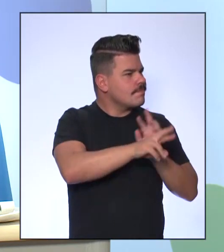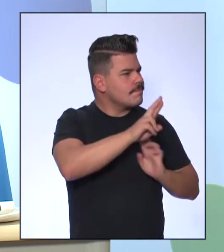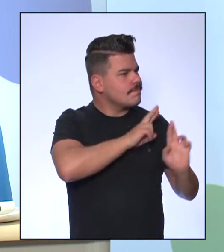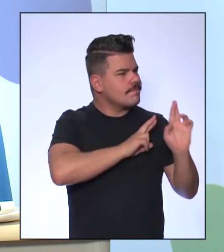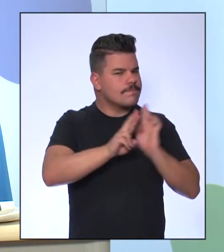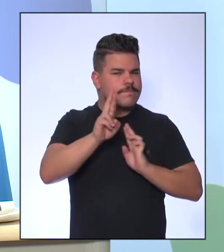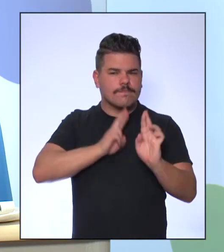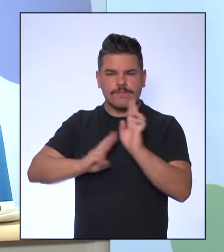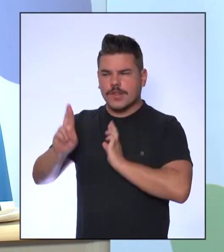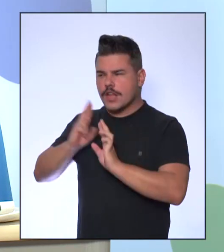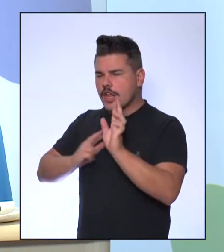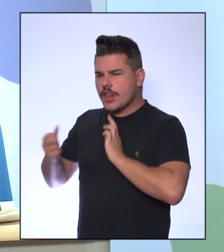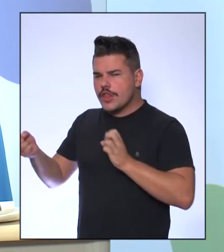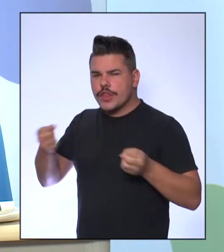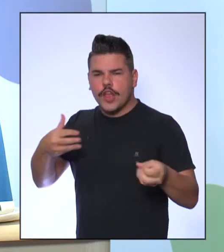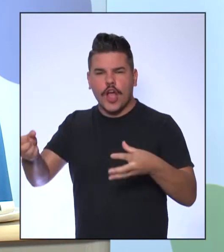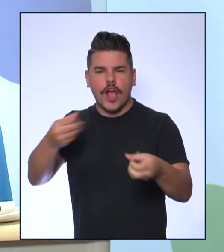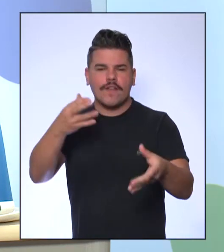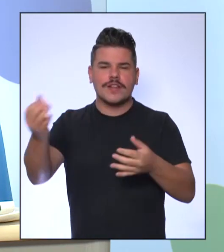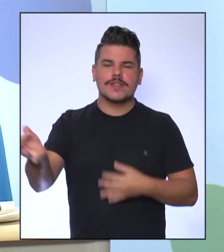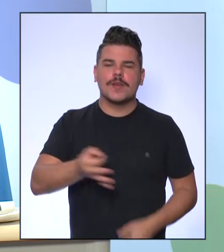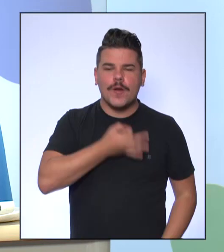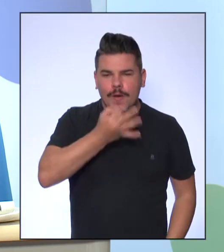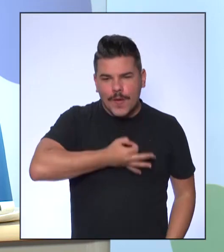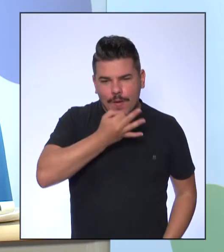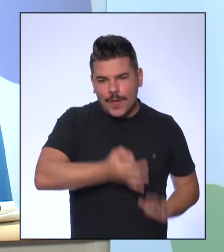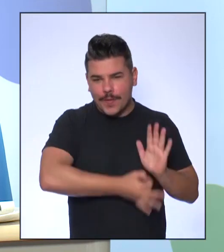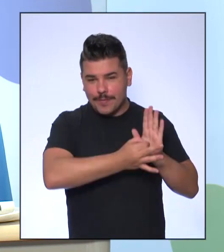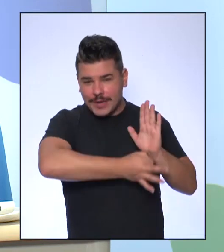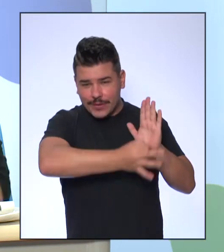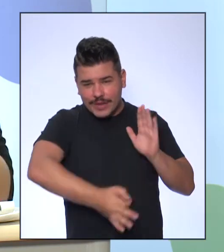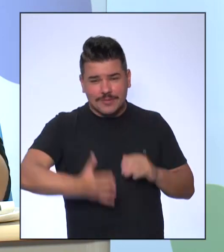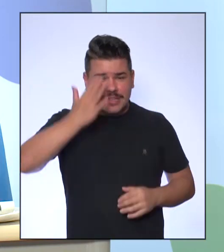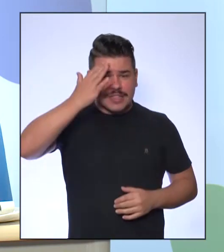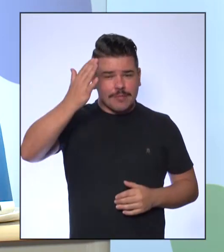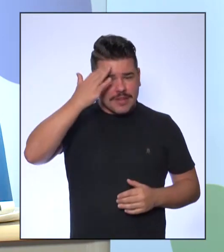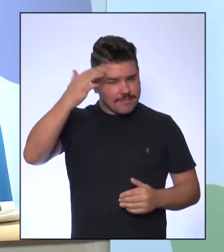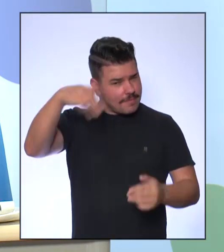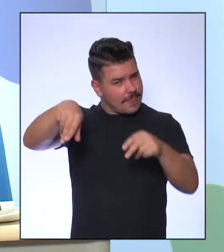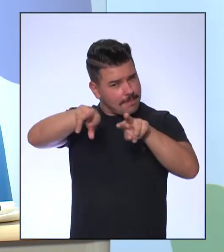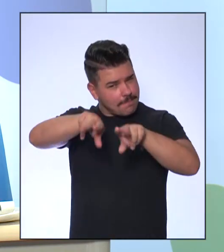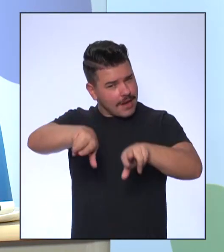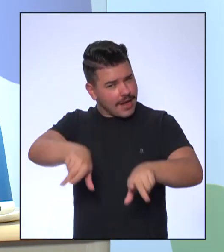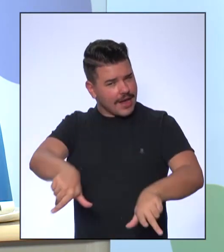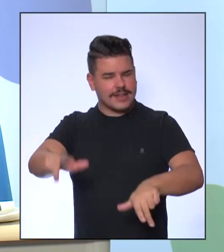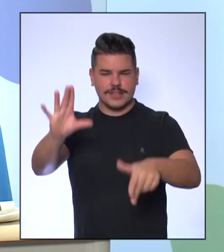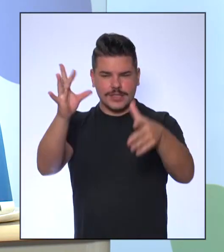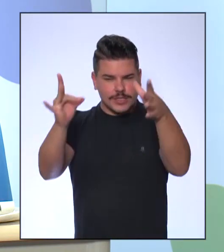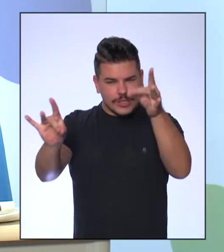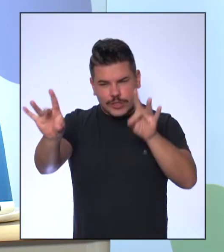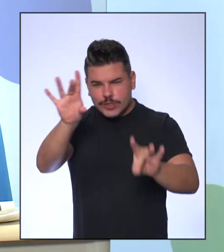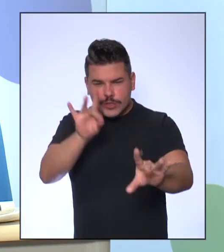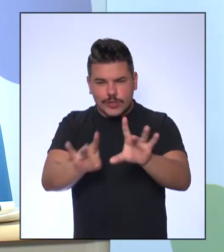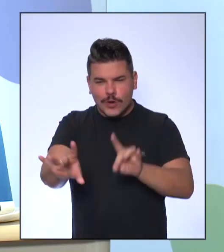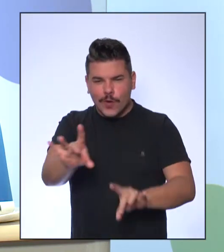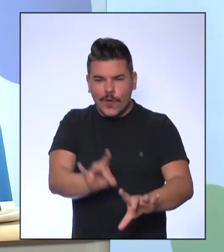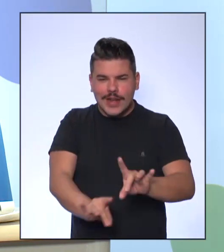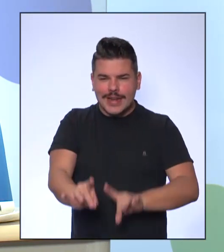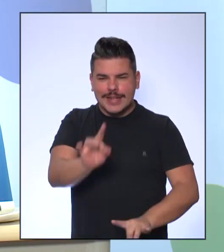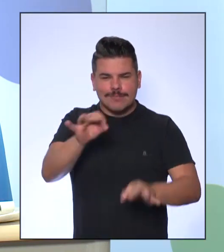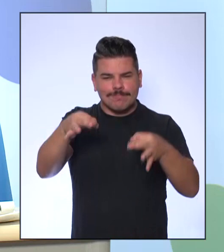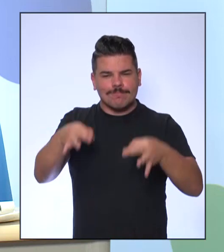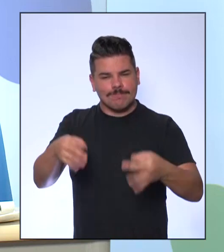essa é uma postura filosófica que a gente vê também, né, dentro desse leque de imagens da